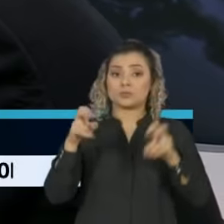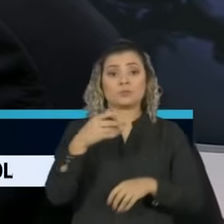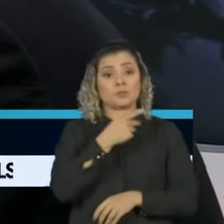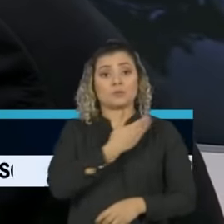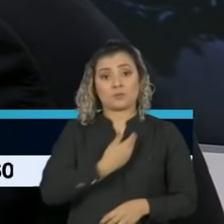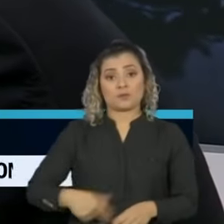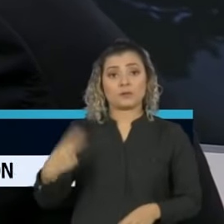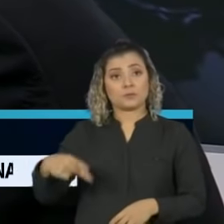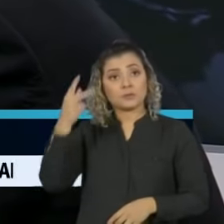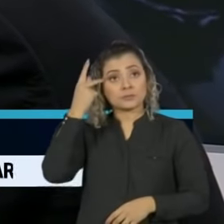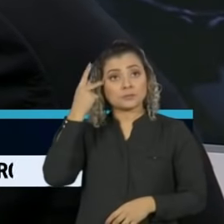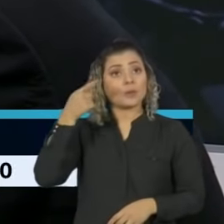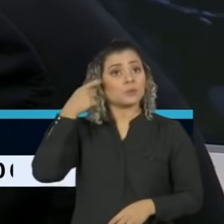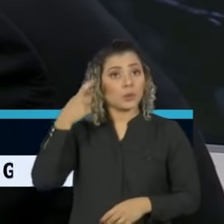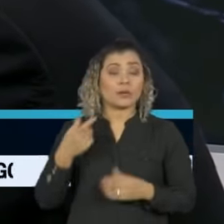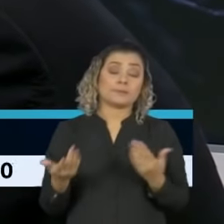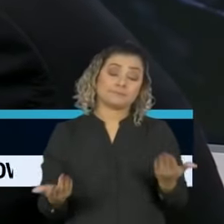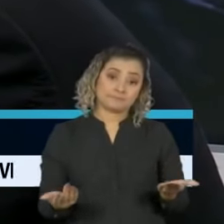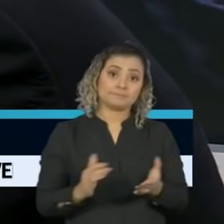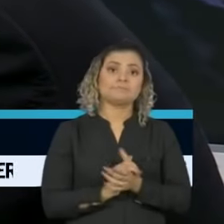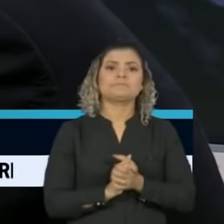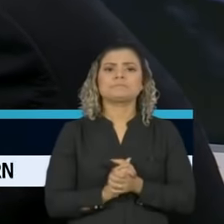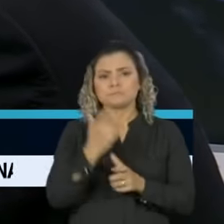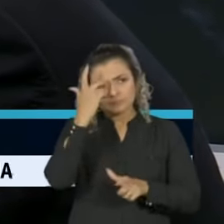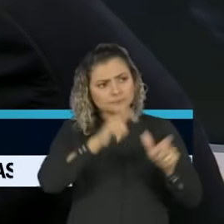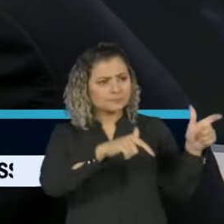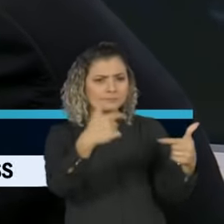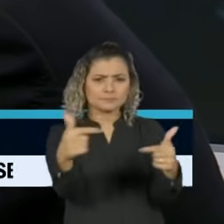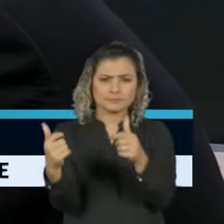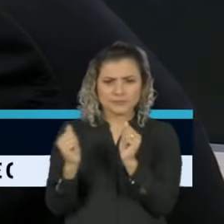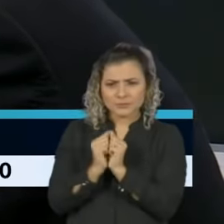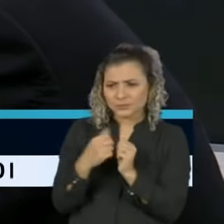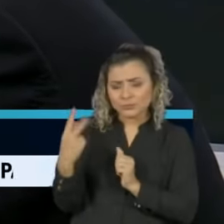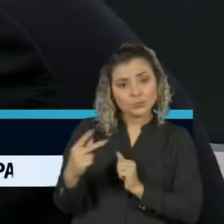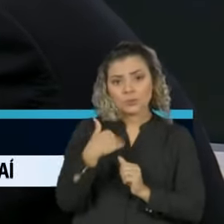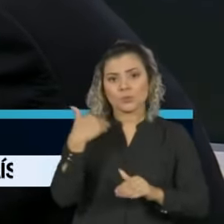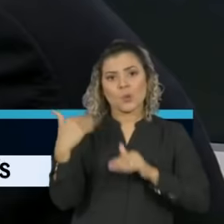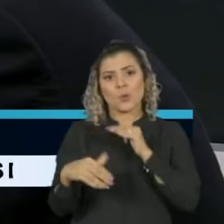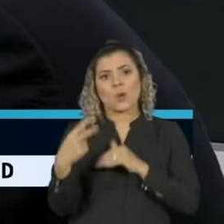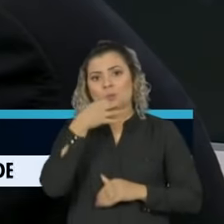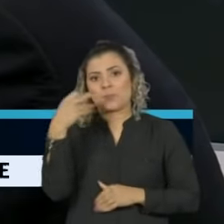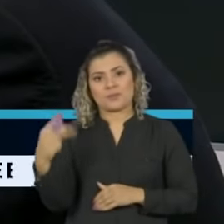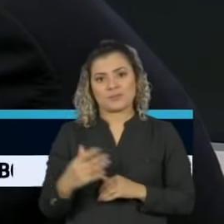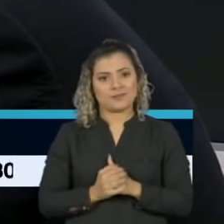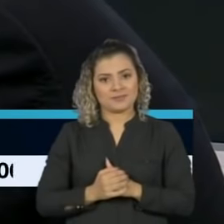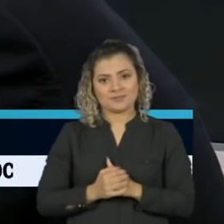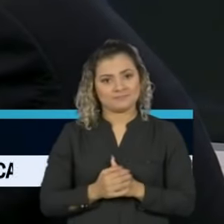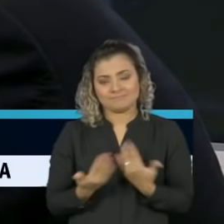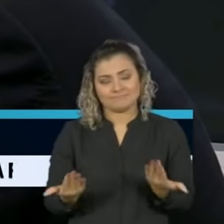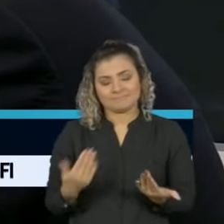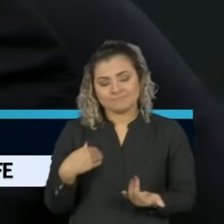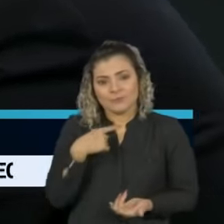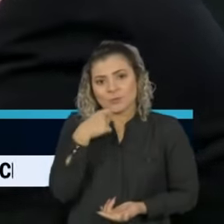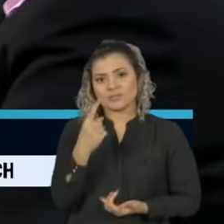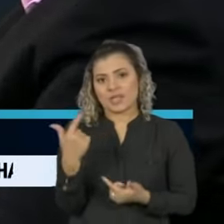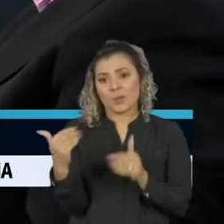São Paulo, João Dória. As pessoas que trabalham com ele não concordam, né, eles não conseguem formar ali uma